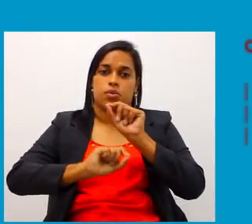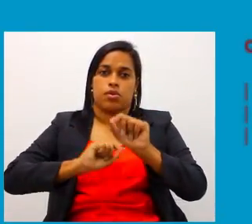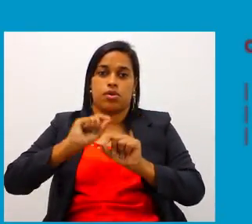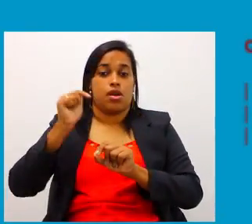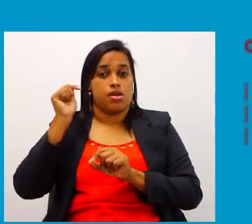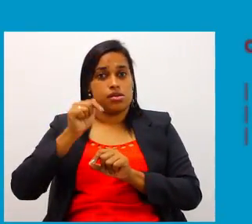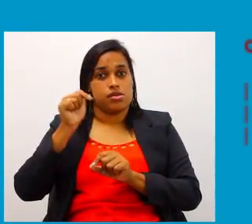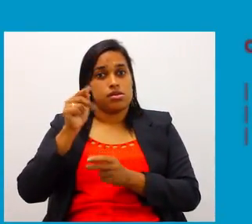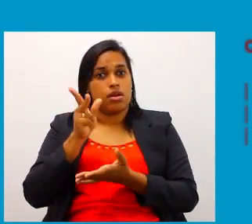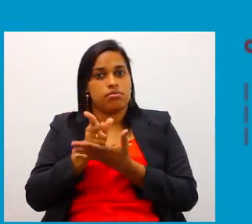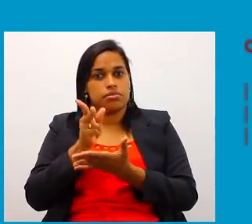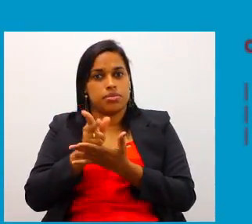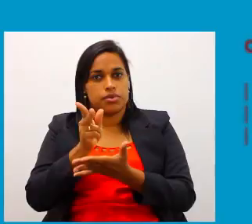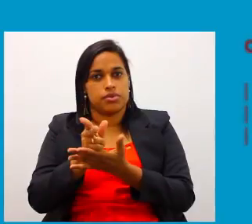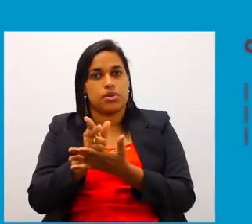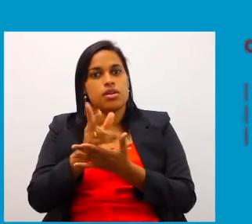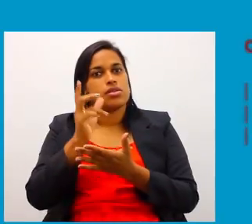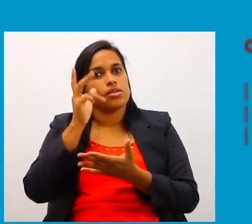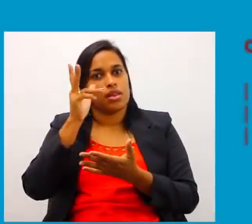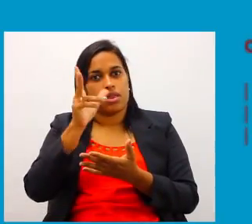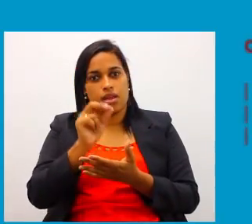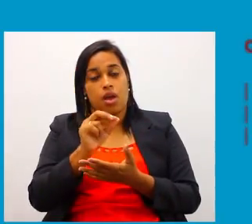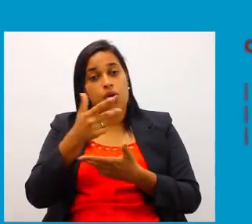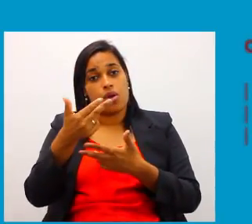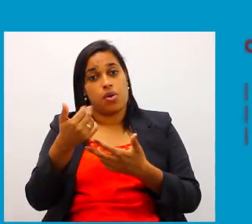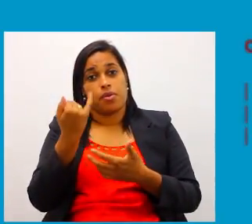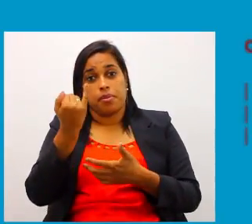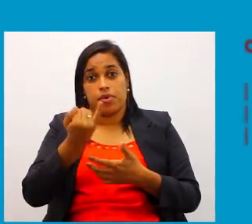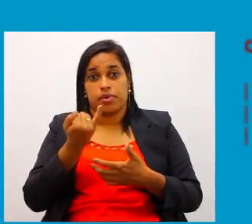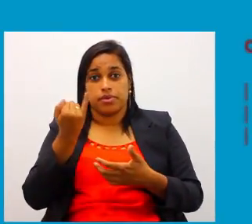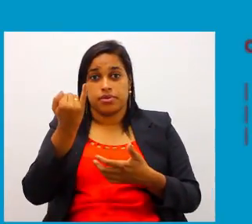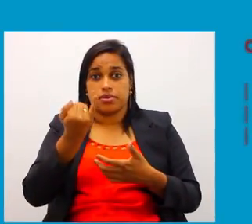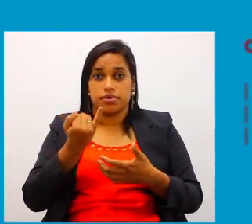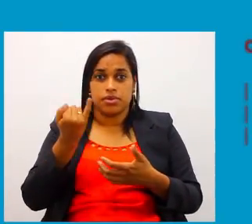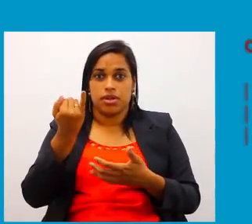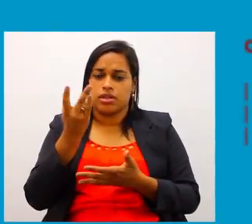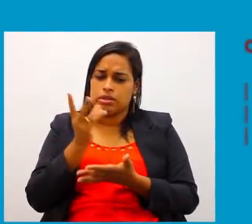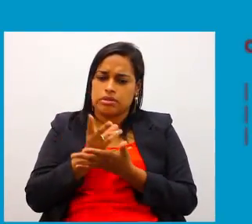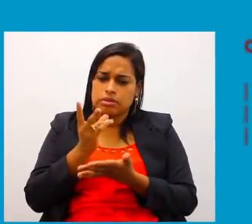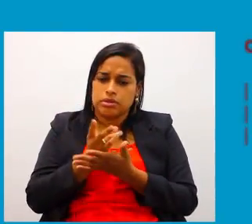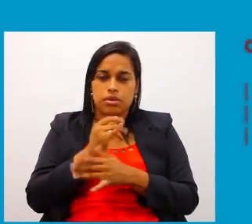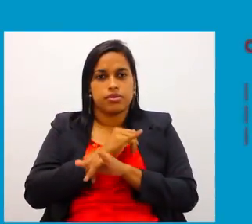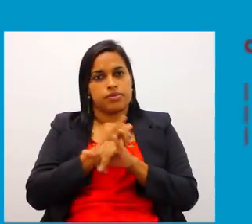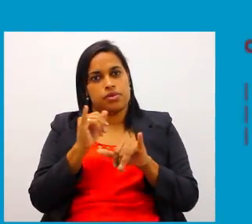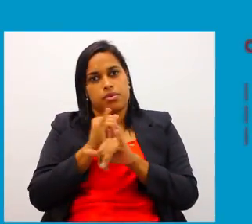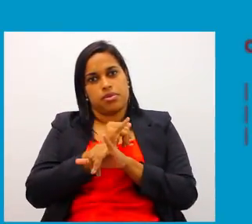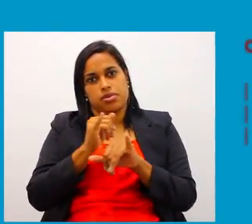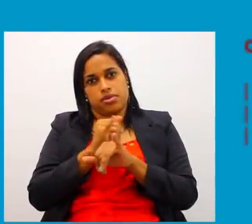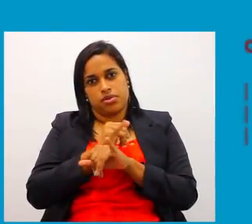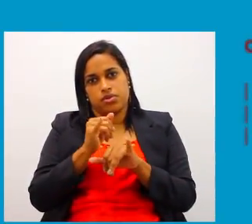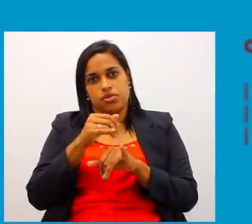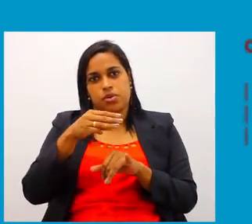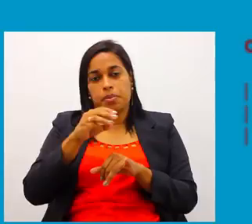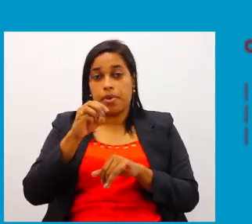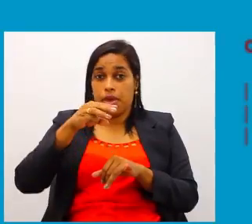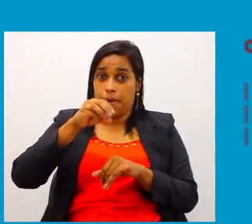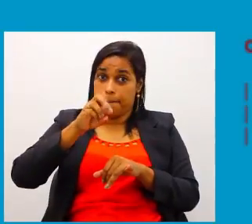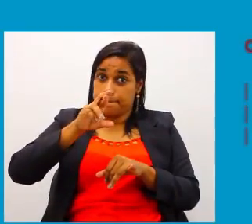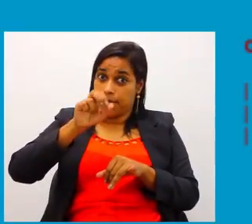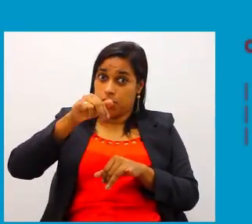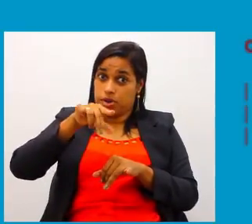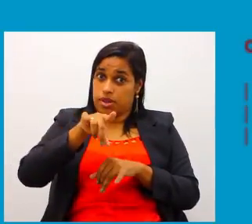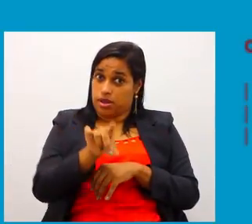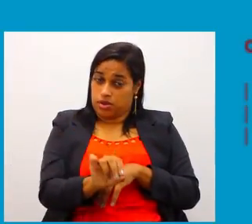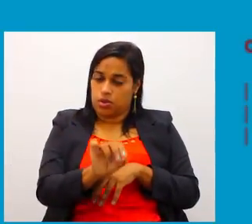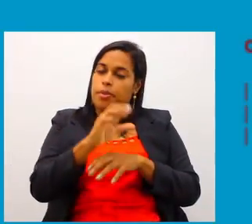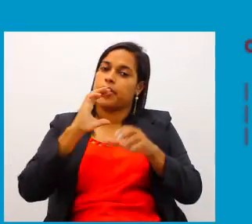isso é a sequência lógica das ideias. Outra coisa importante é que eu não devo encher de tantas informações. O memorando é para comunicação